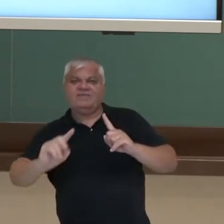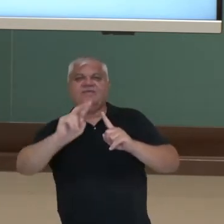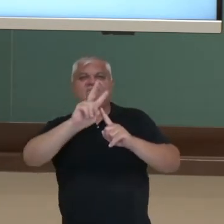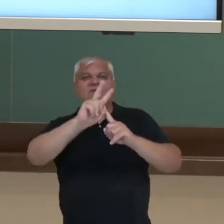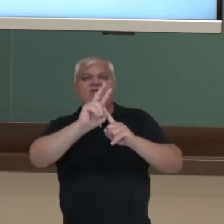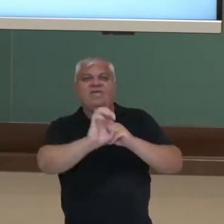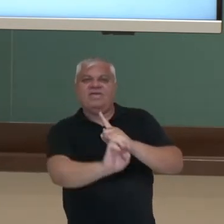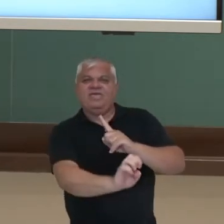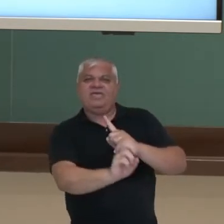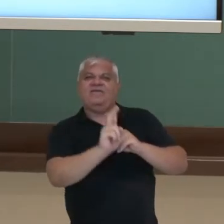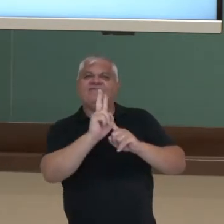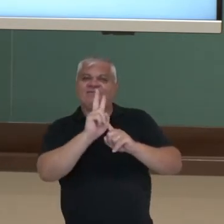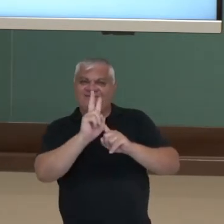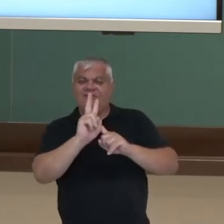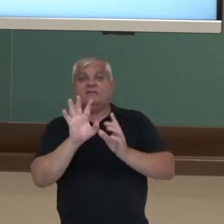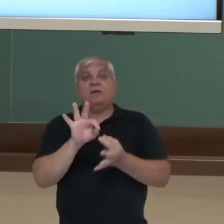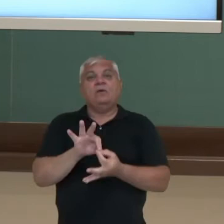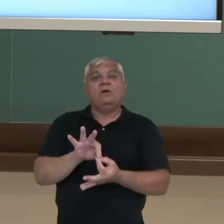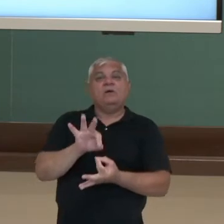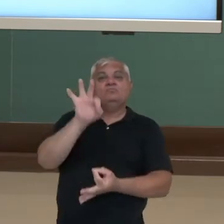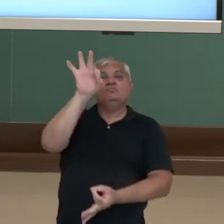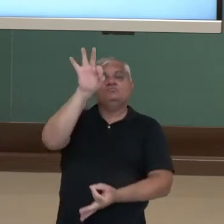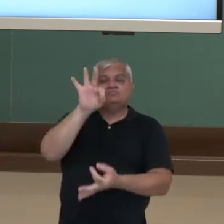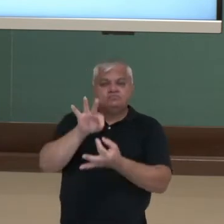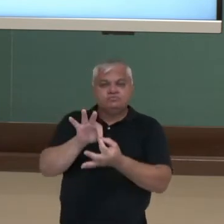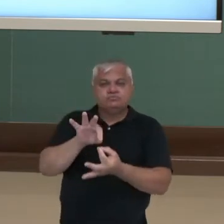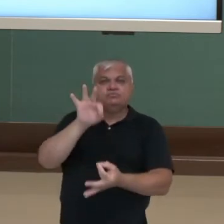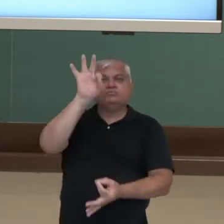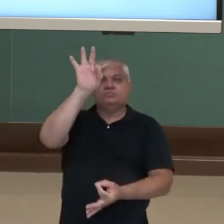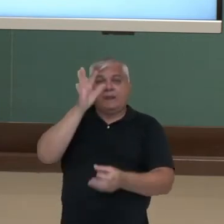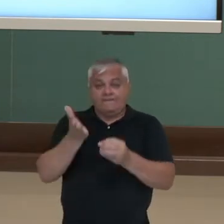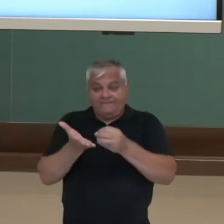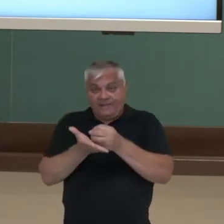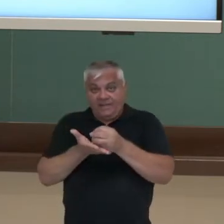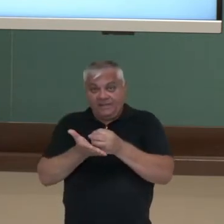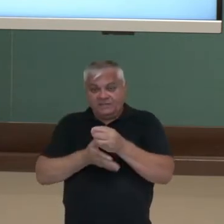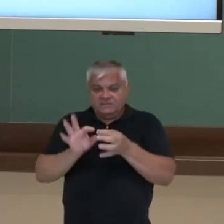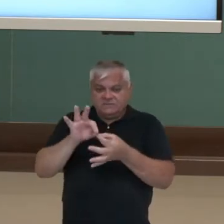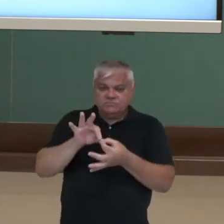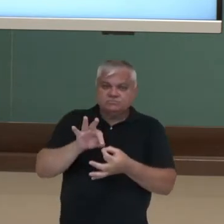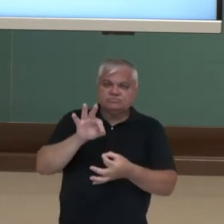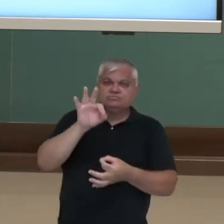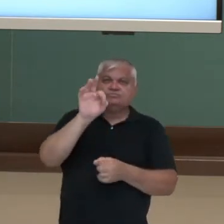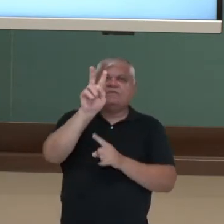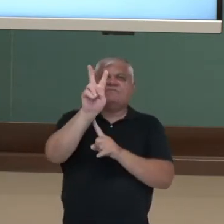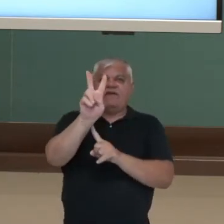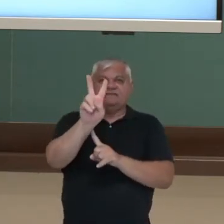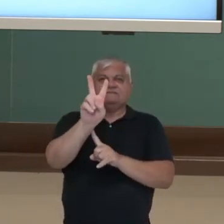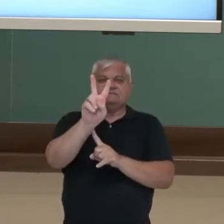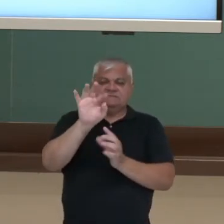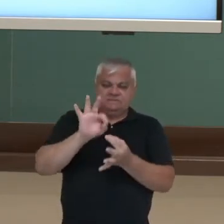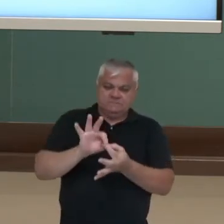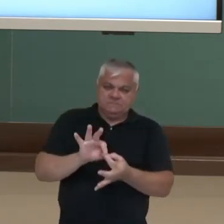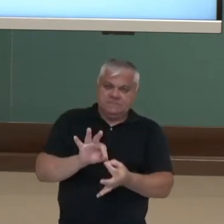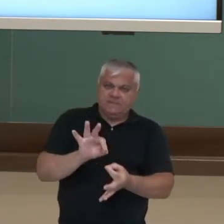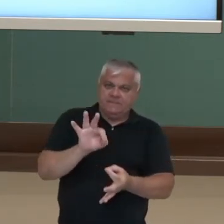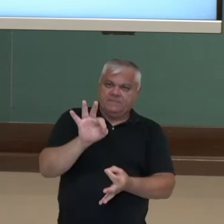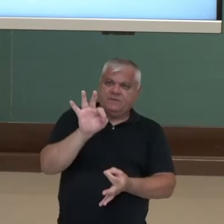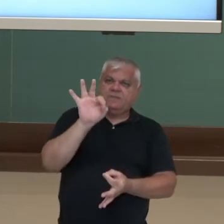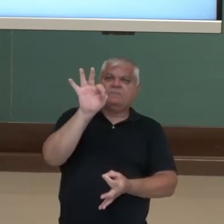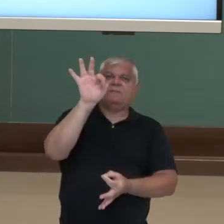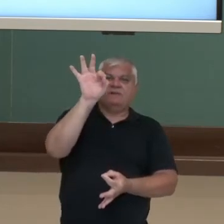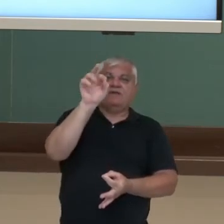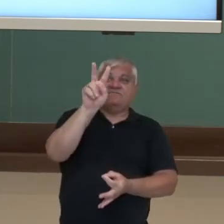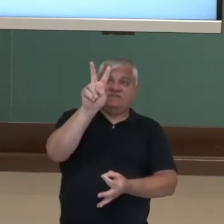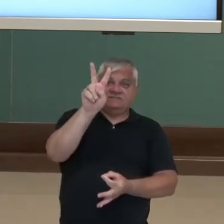exemplo, a altura, exatamente a distância da base até o seu vértice. Lembrando que a